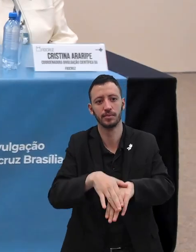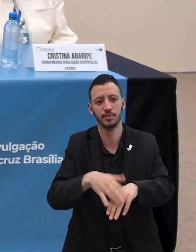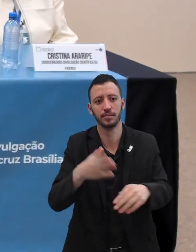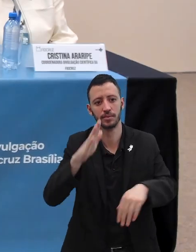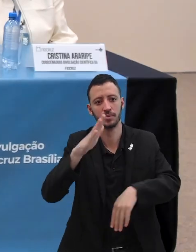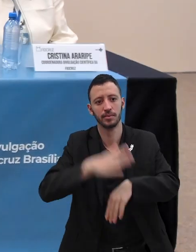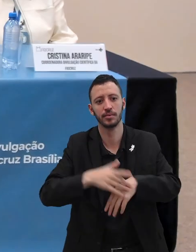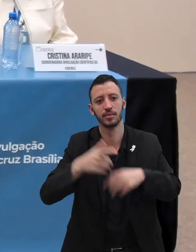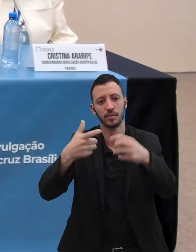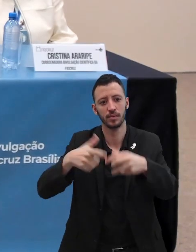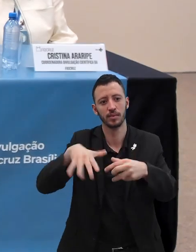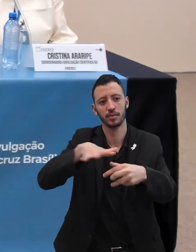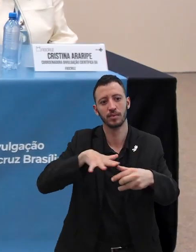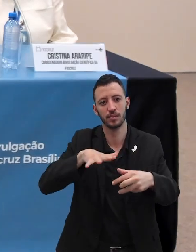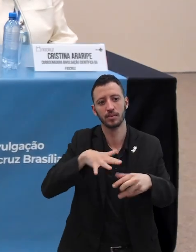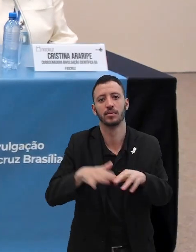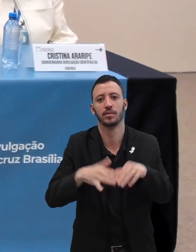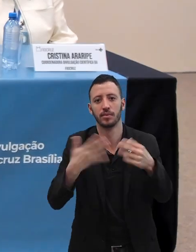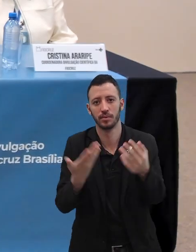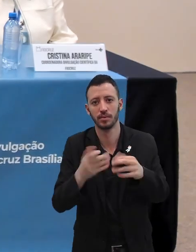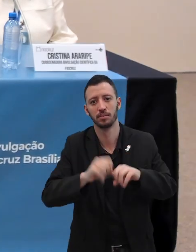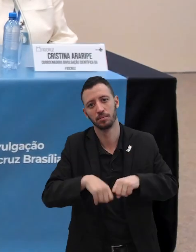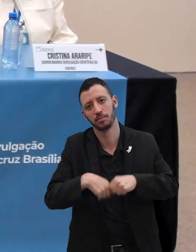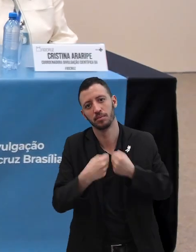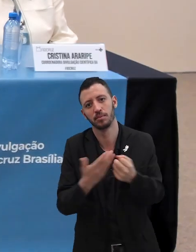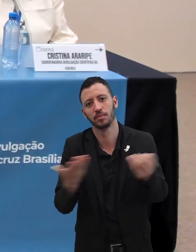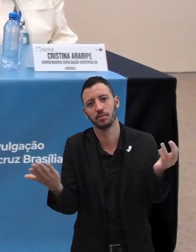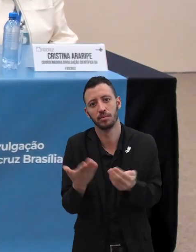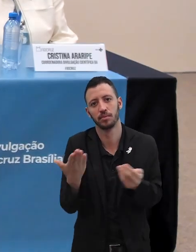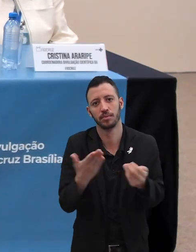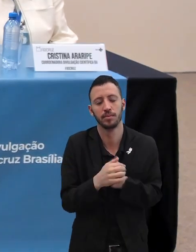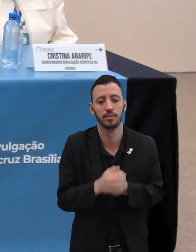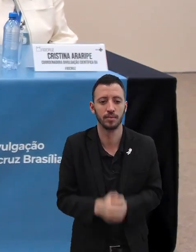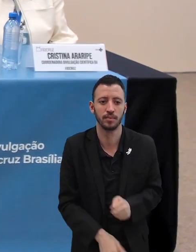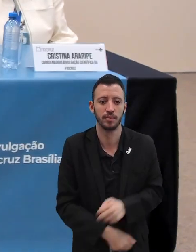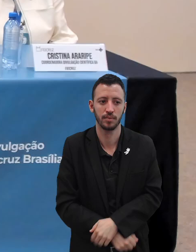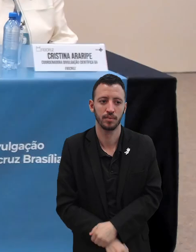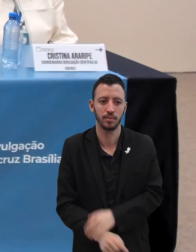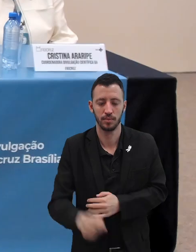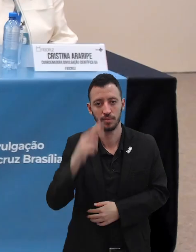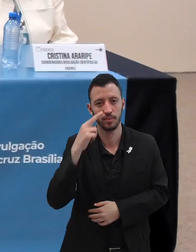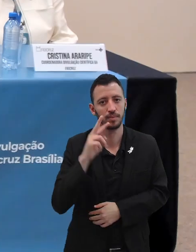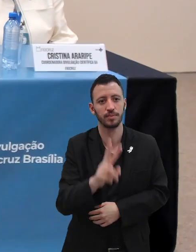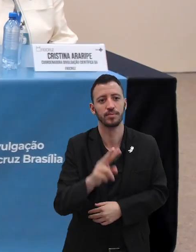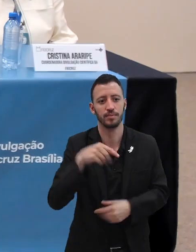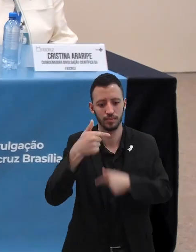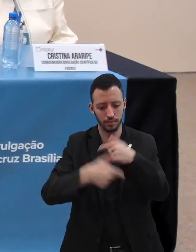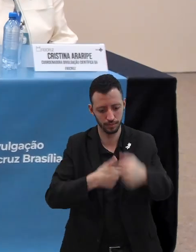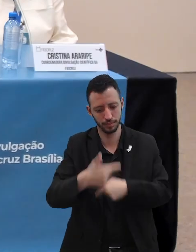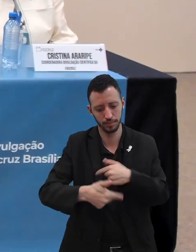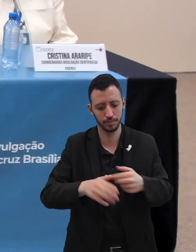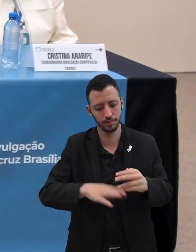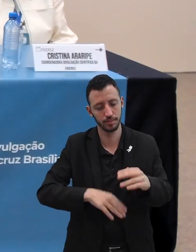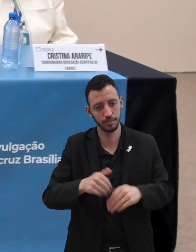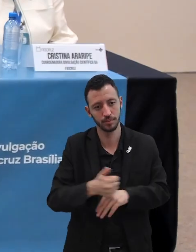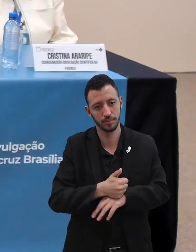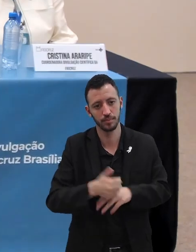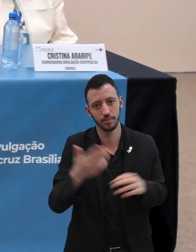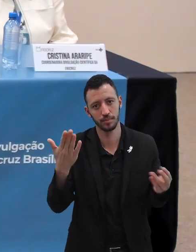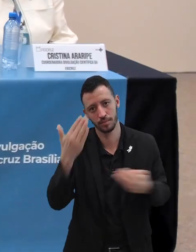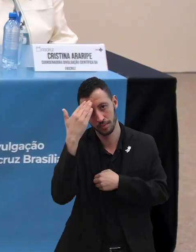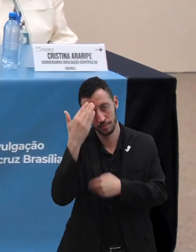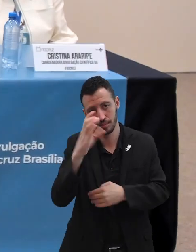e mais territorializada, né, então engajada. E é nessa, eu vejo que é esse o espírito do nosso trabalho.